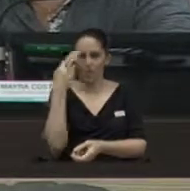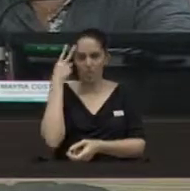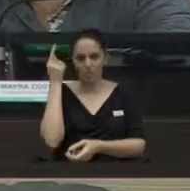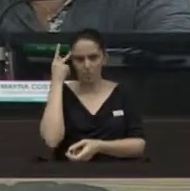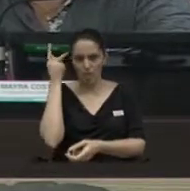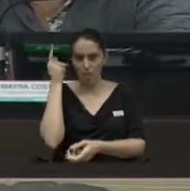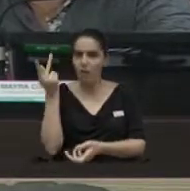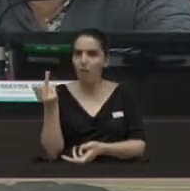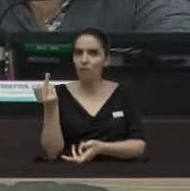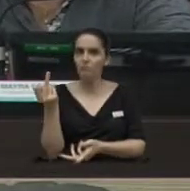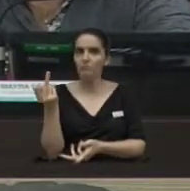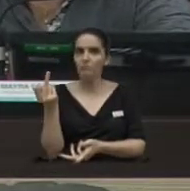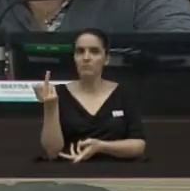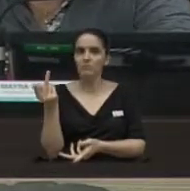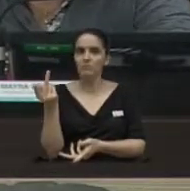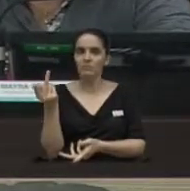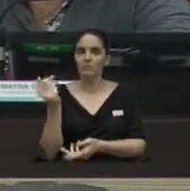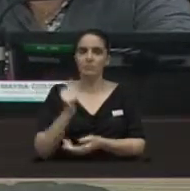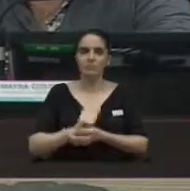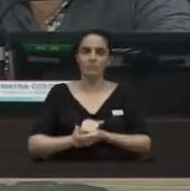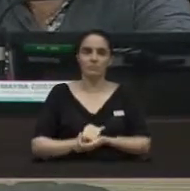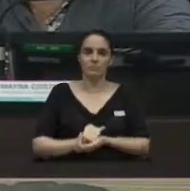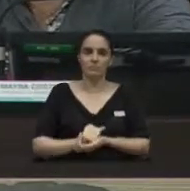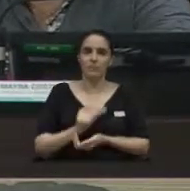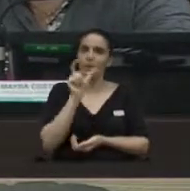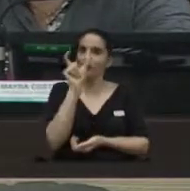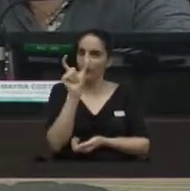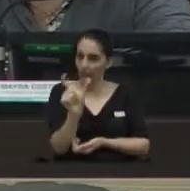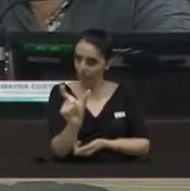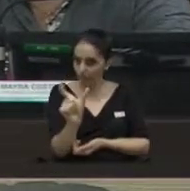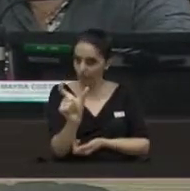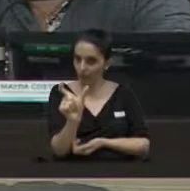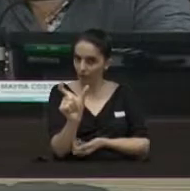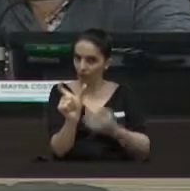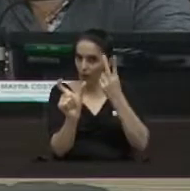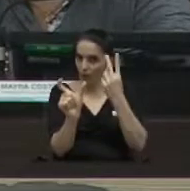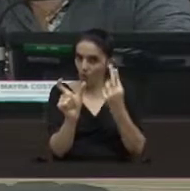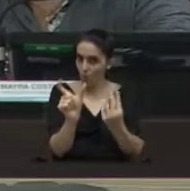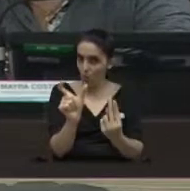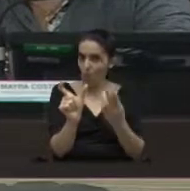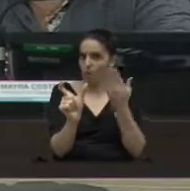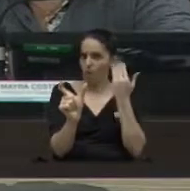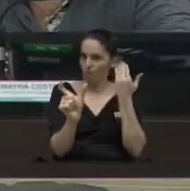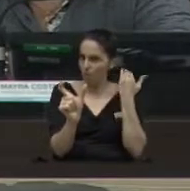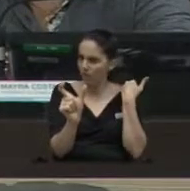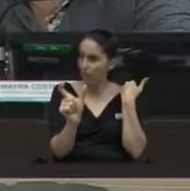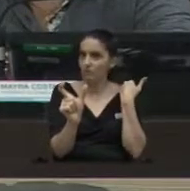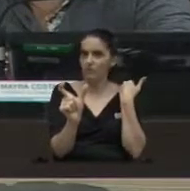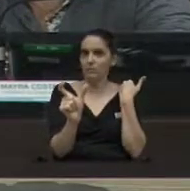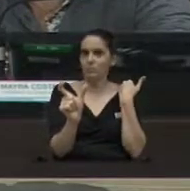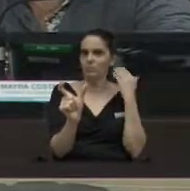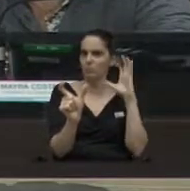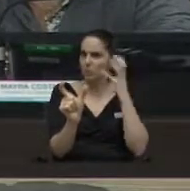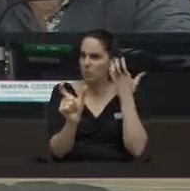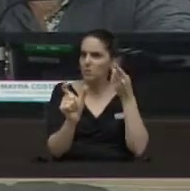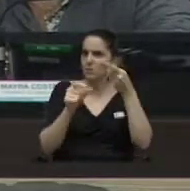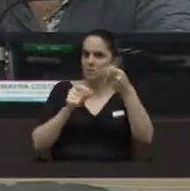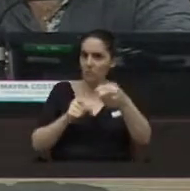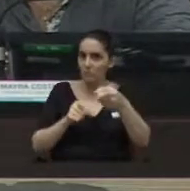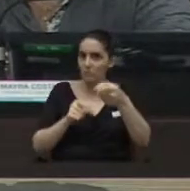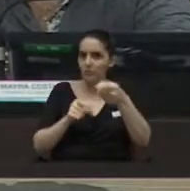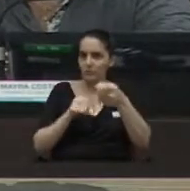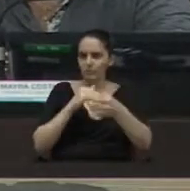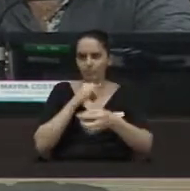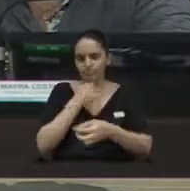está funcionando é o mesmo cartão que vinha sendo antes. Aconteceu isso,